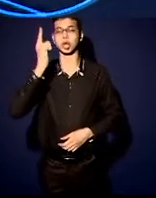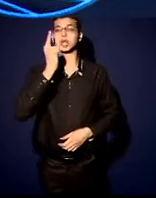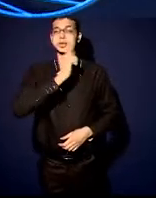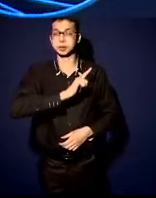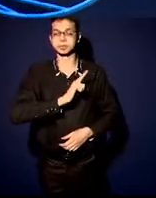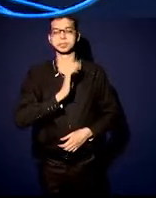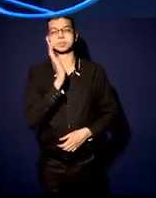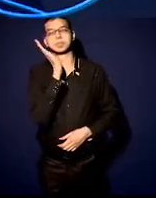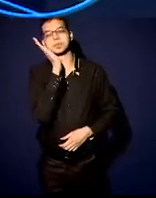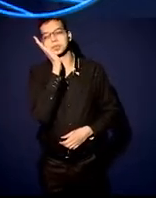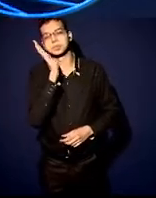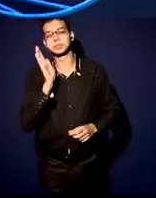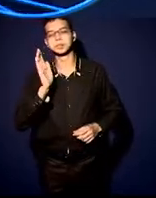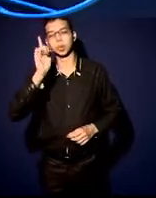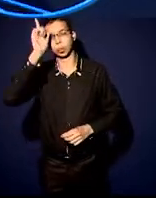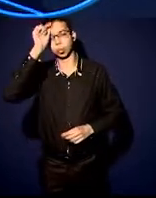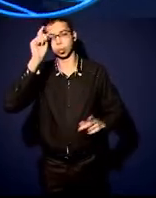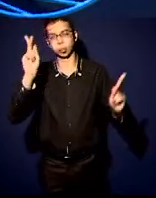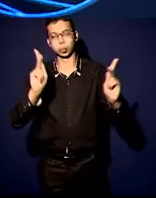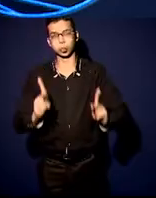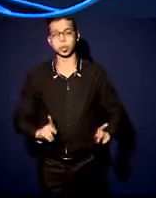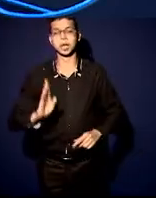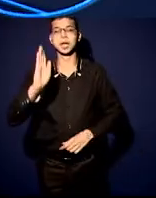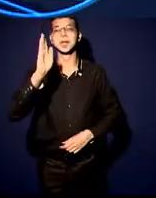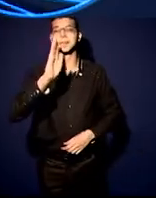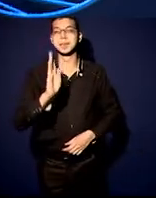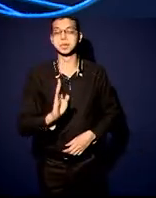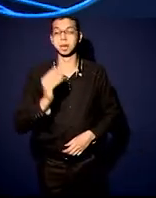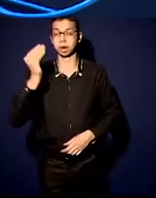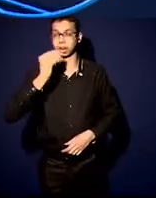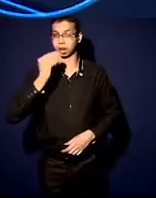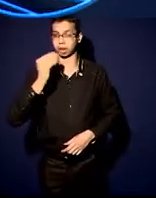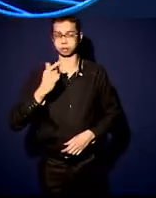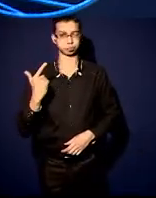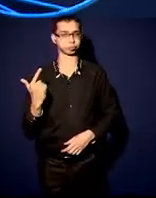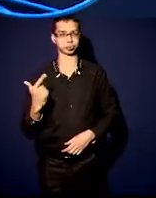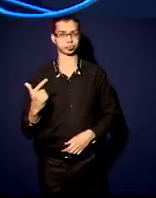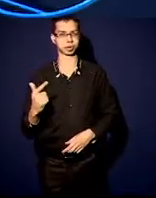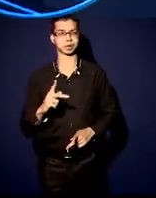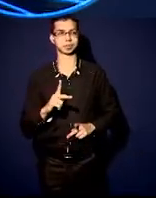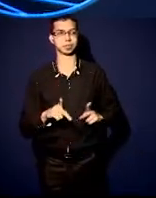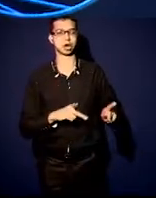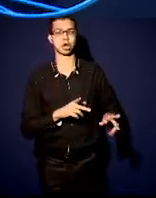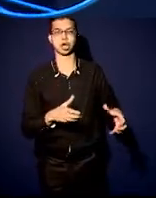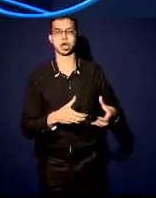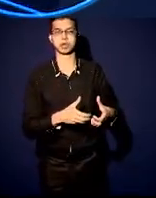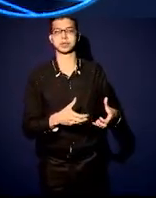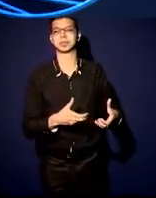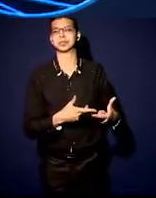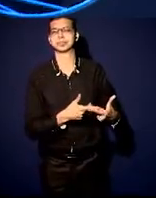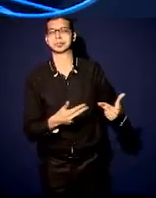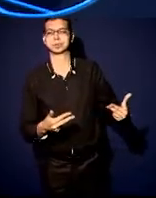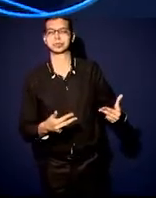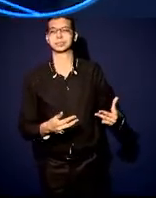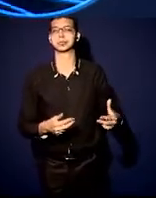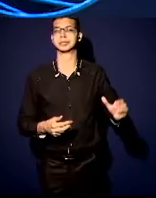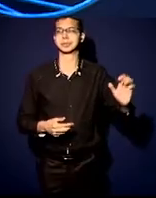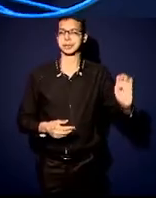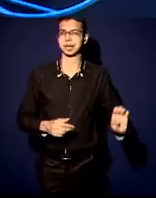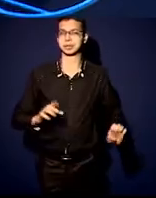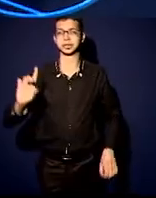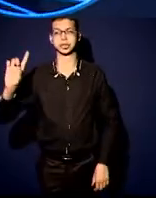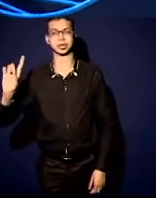tranquilo que o Brasil não vai estar vulnerável aventuras a populismo sejam eles de Direito de esquerda